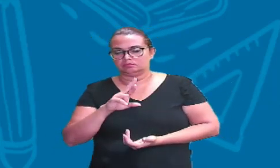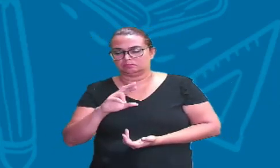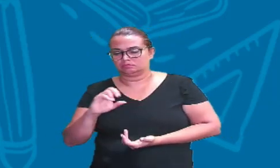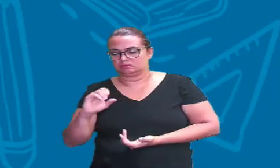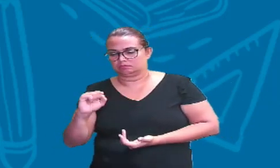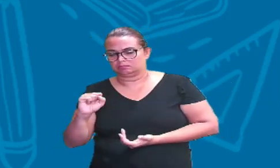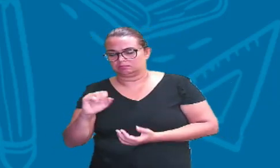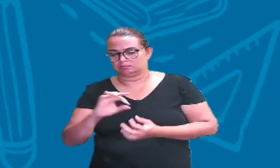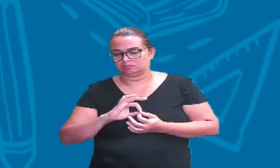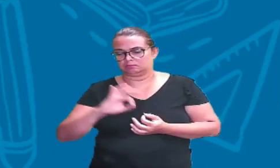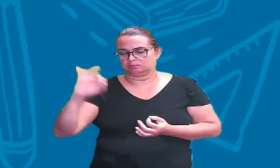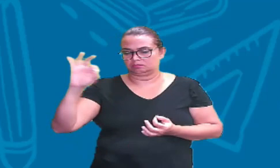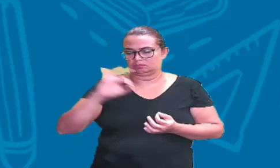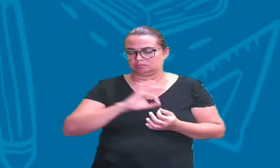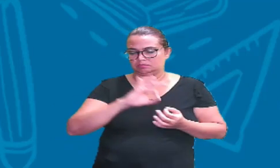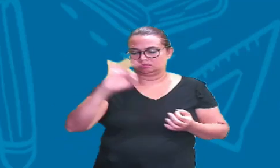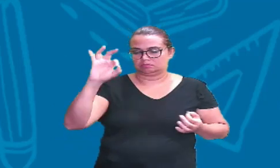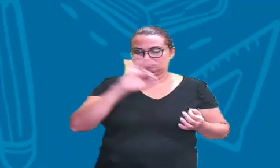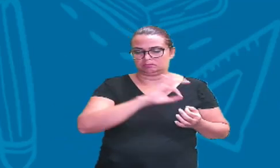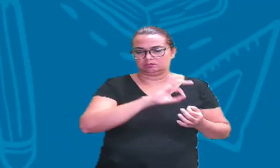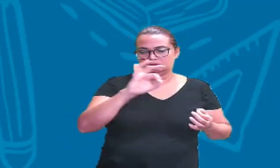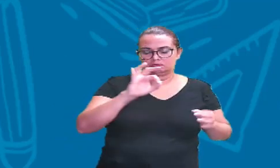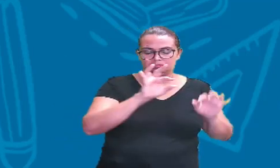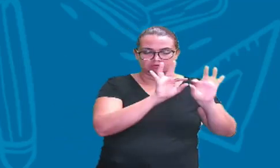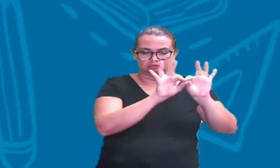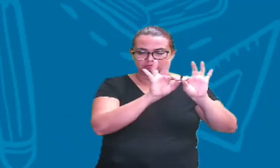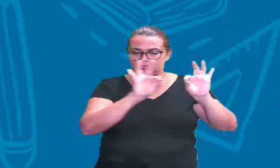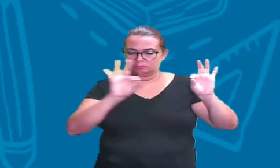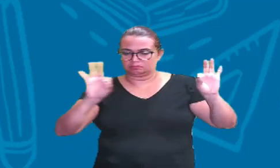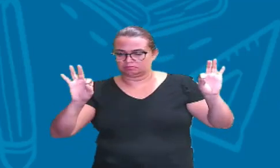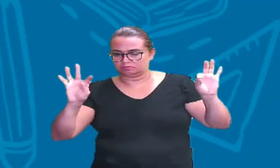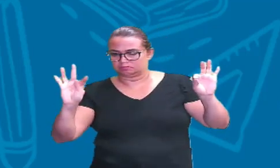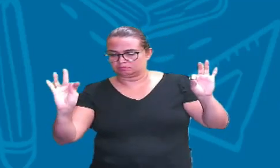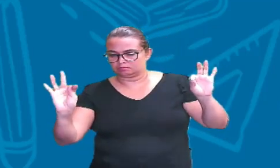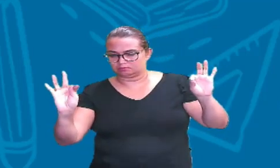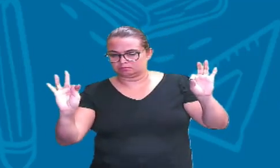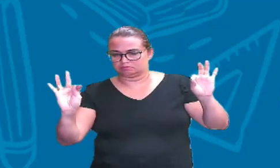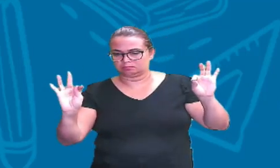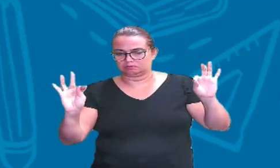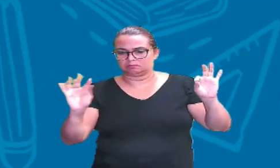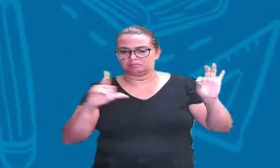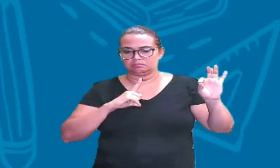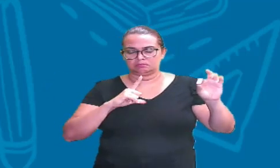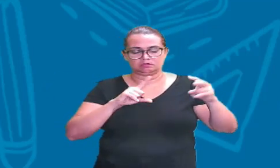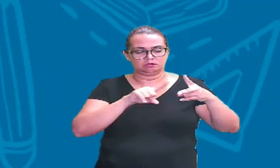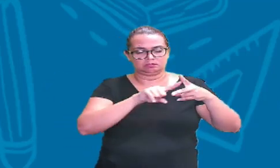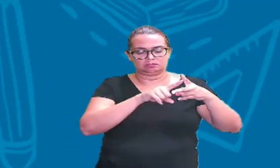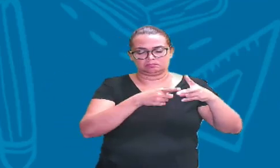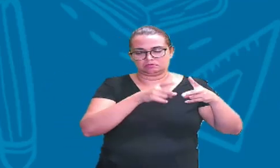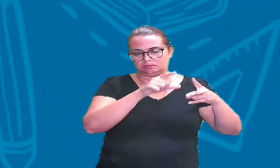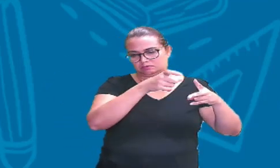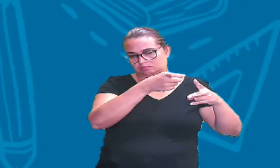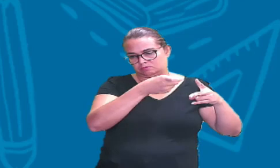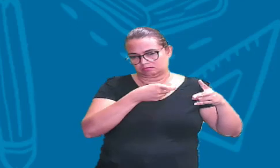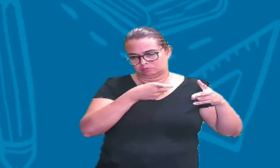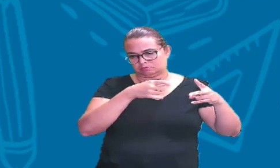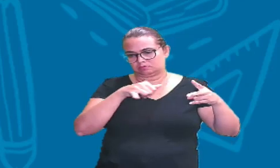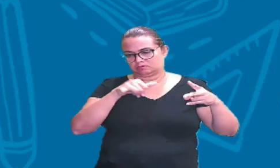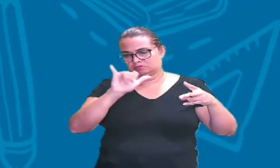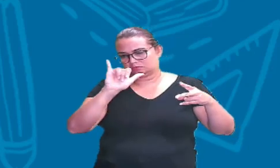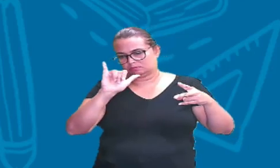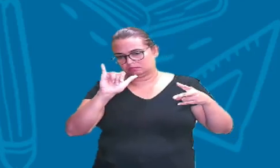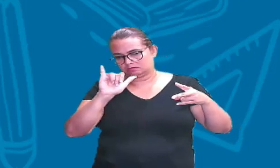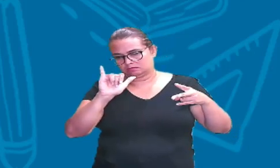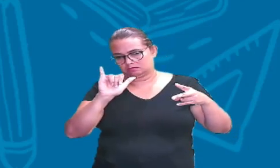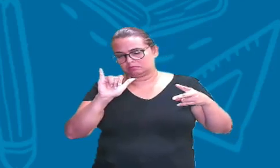S. Quem está cortando elas é a reta T. Então, ó, nós temos um ângulo X, nós temos um ângulo Y e